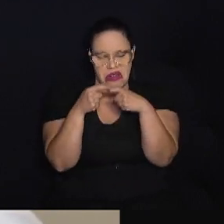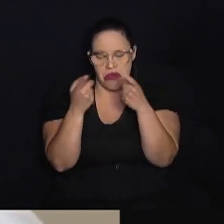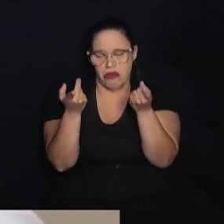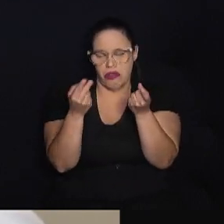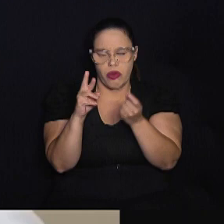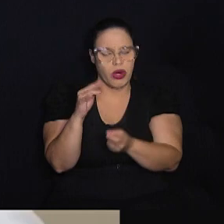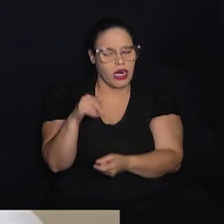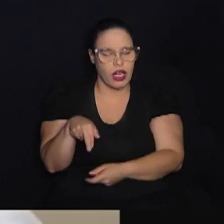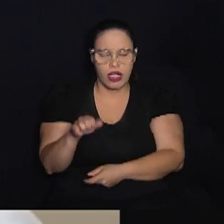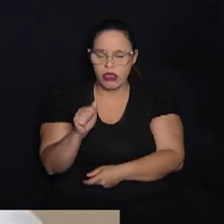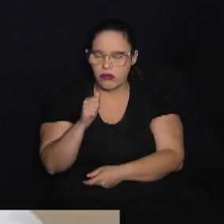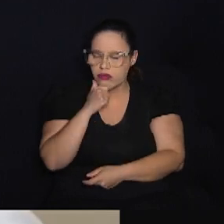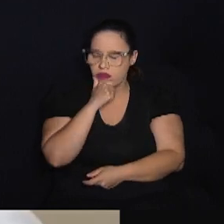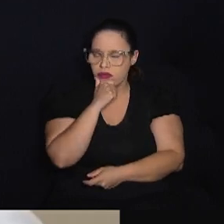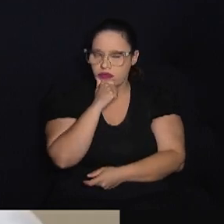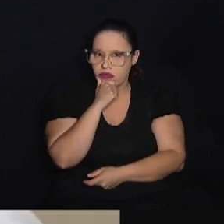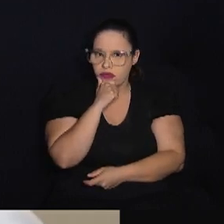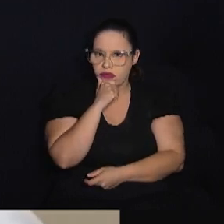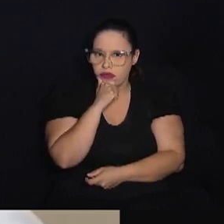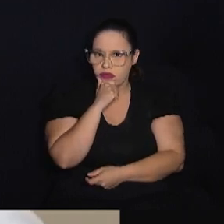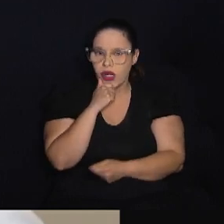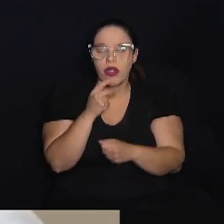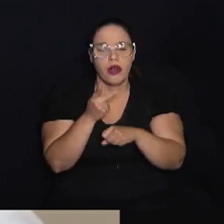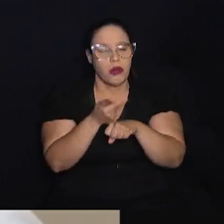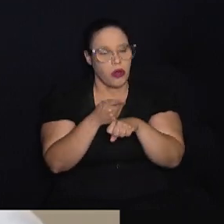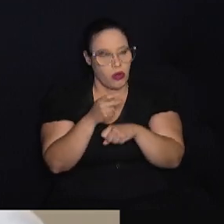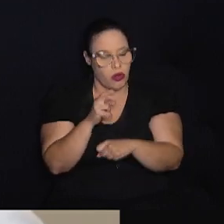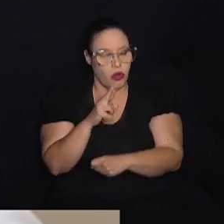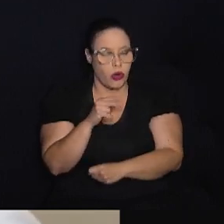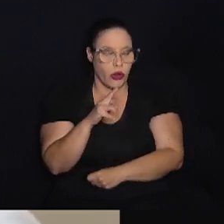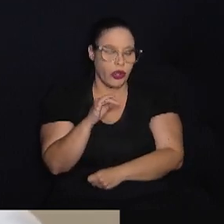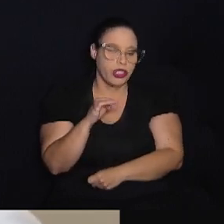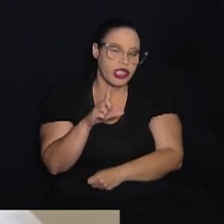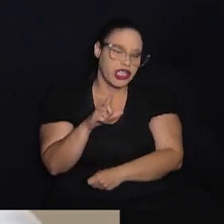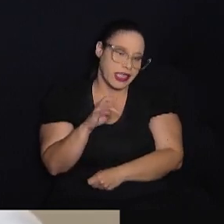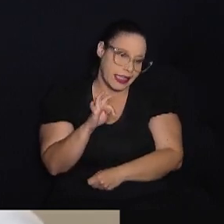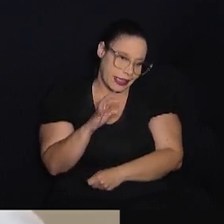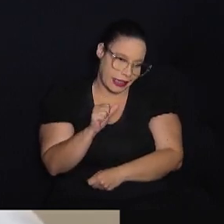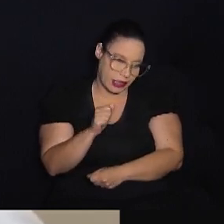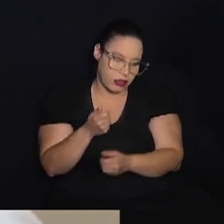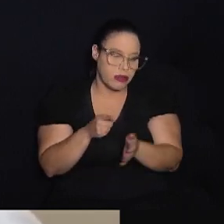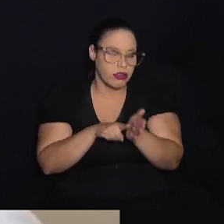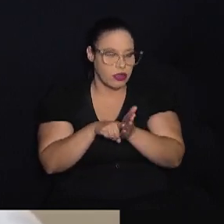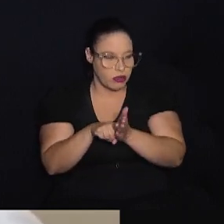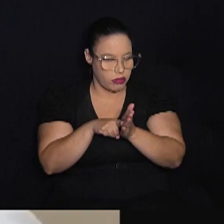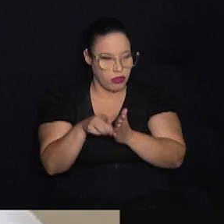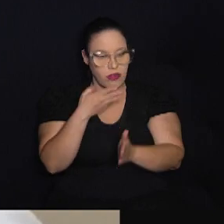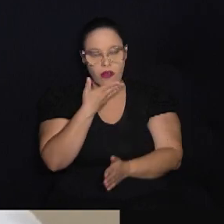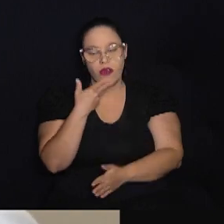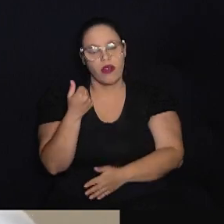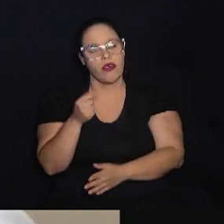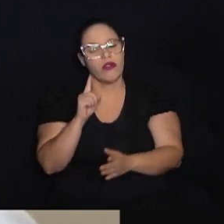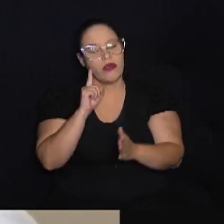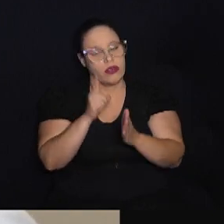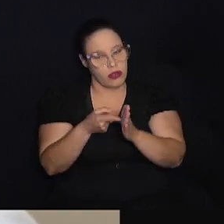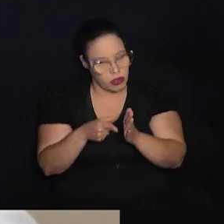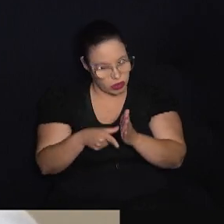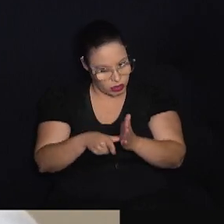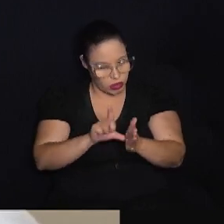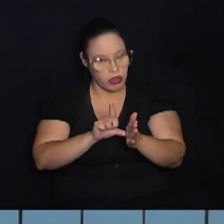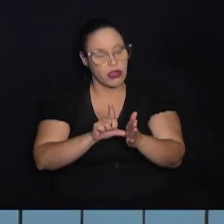parte urinária, tem que sim procurar o urologista para ser investigado melhor e fazer um diagnóstico precoce.